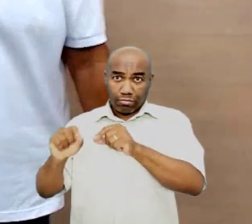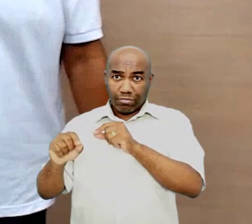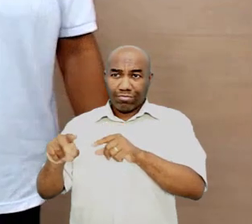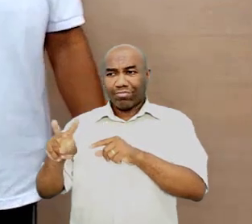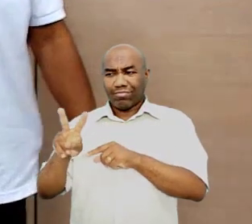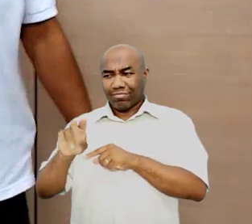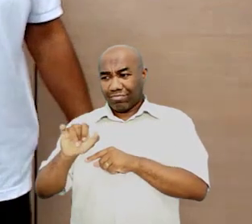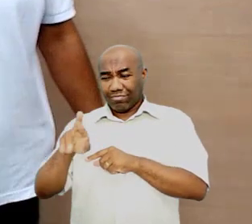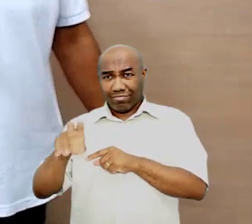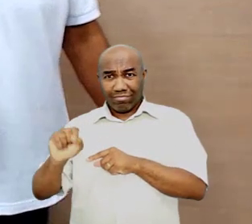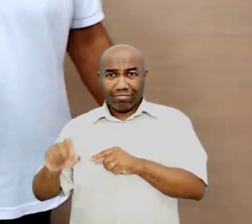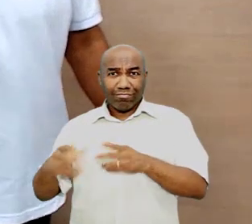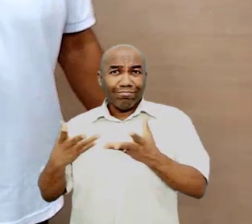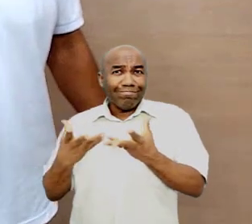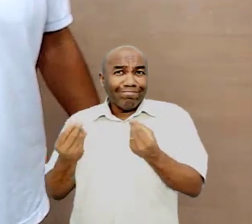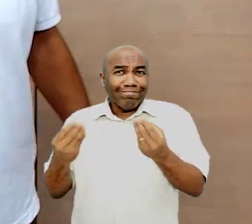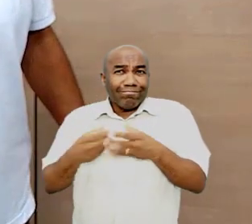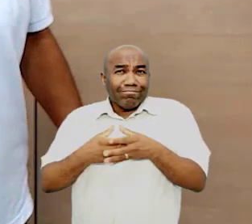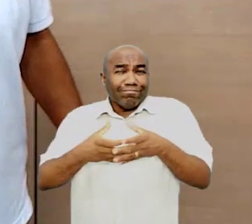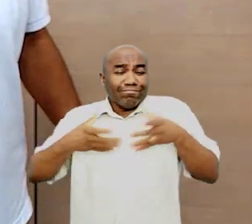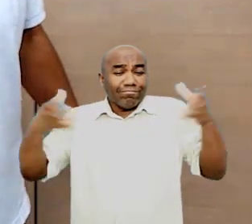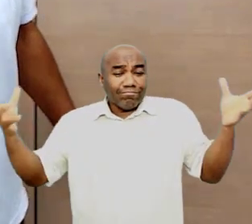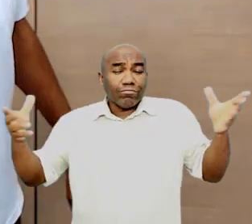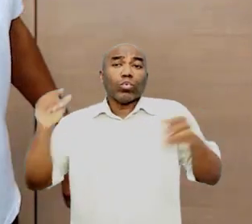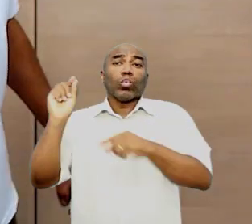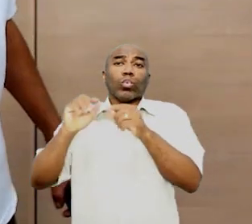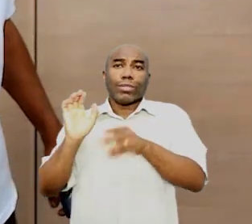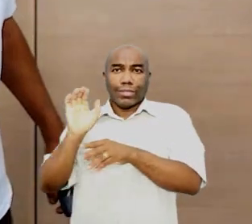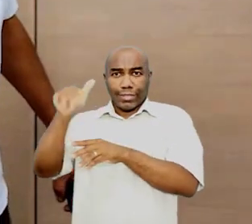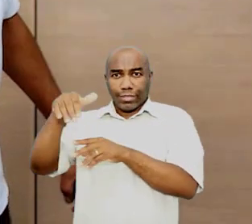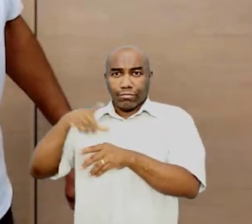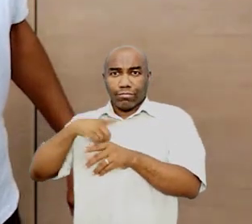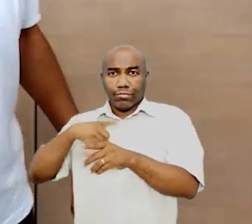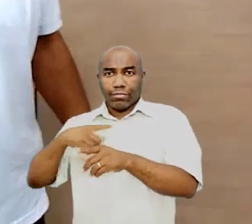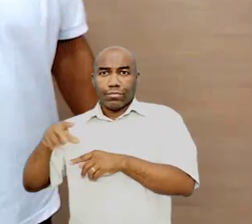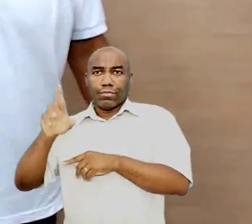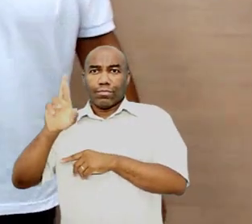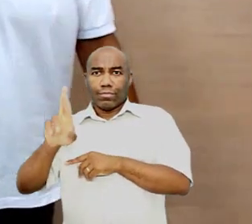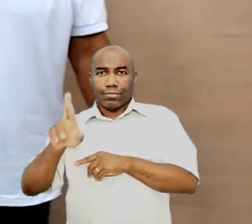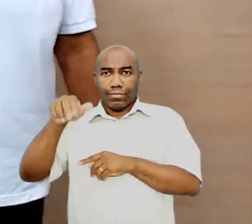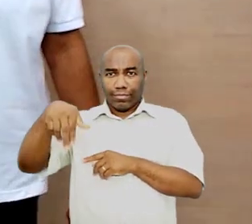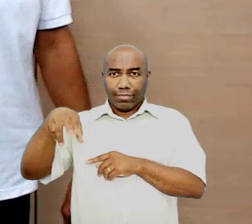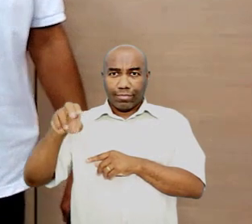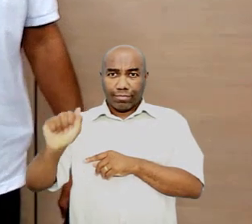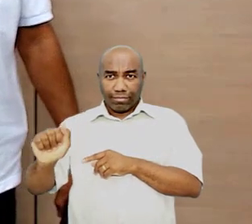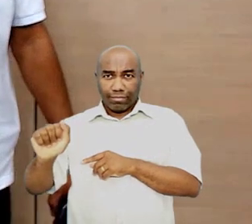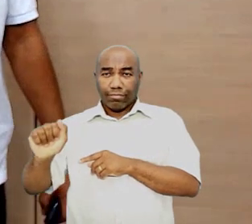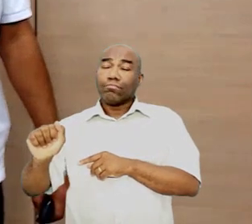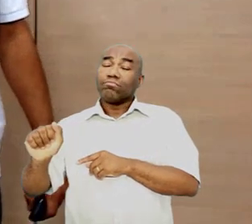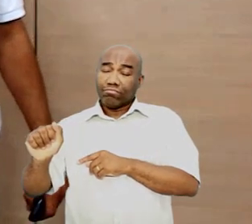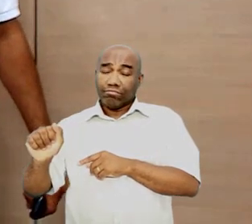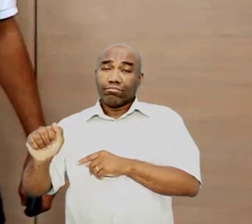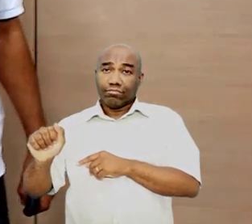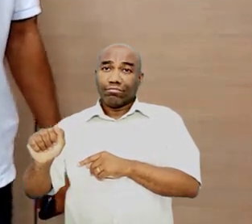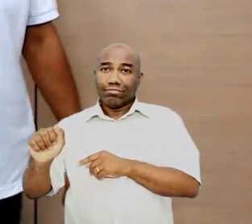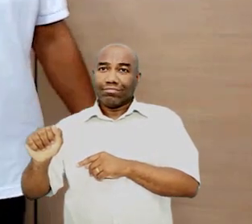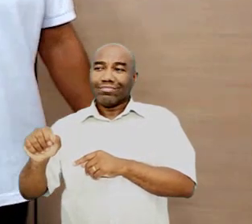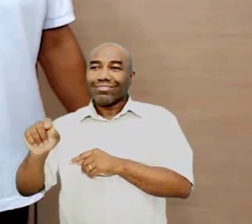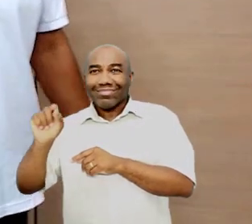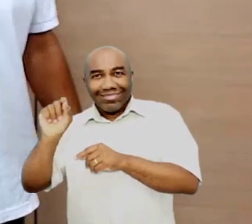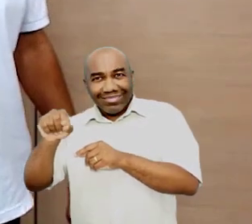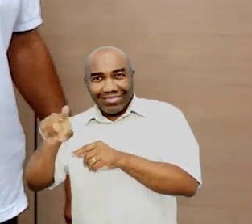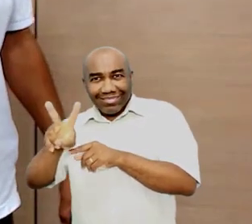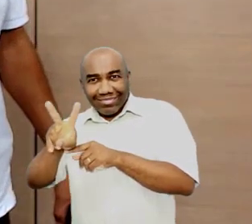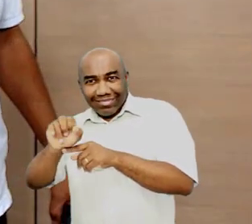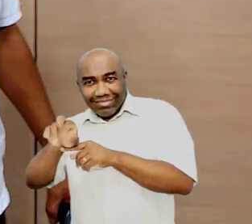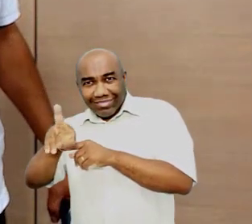Terra onde o RNA comanda tudo. Caramba, professor!